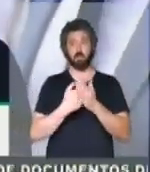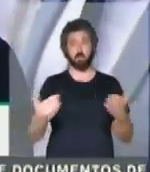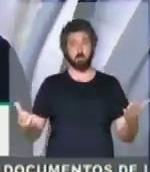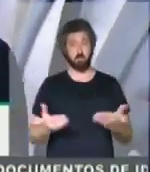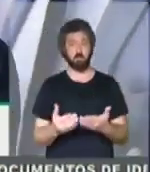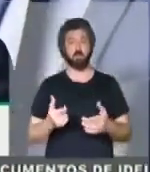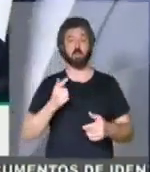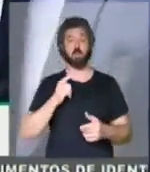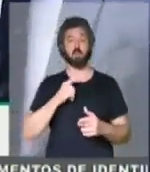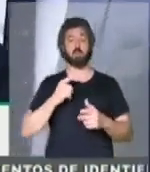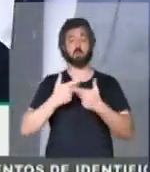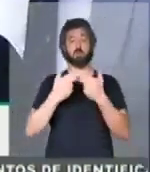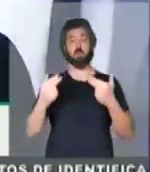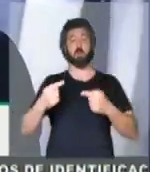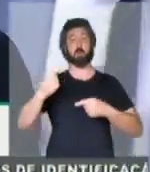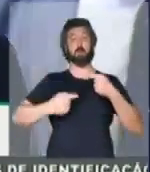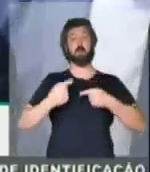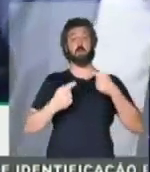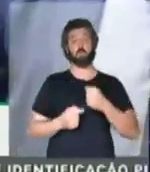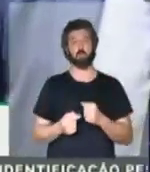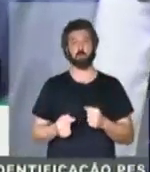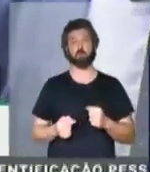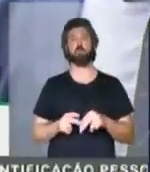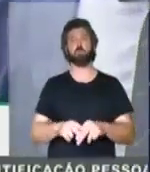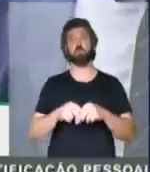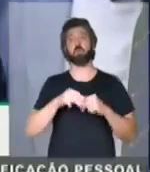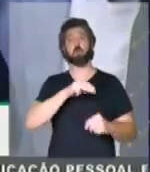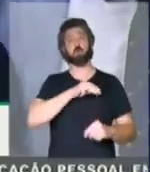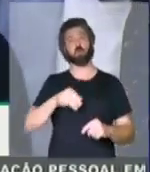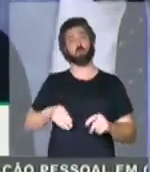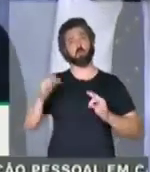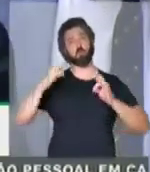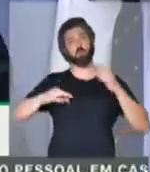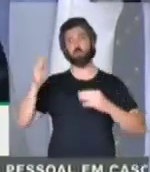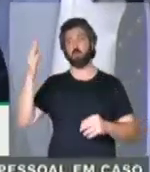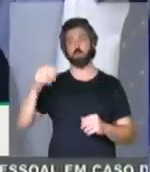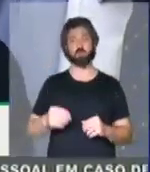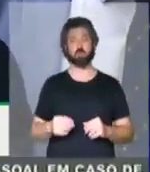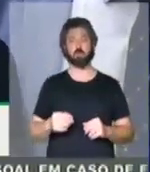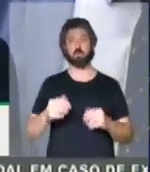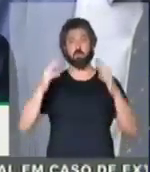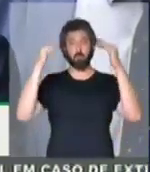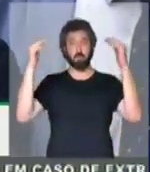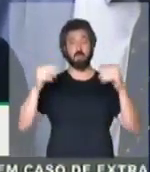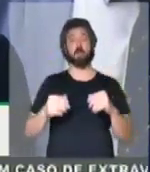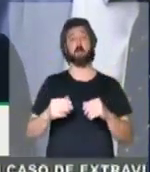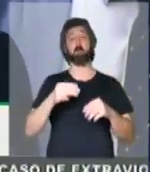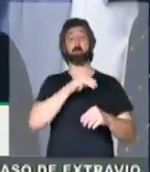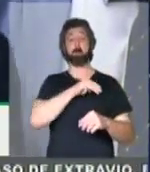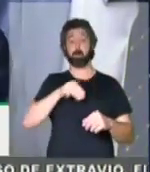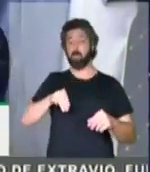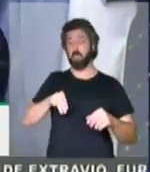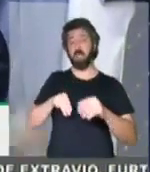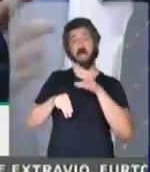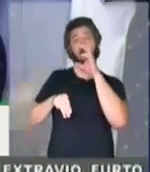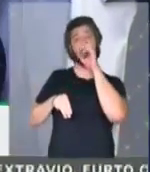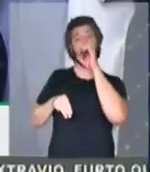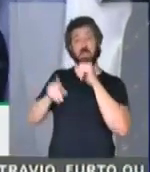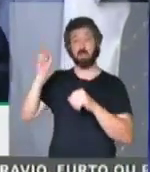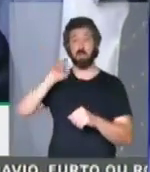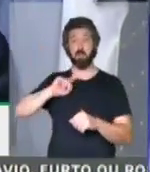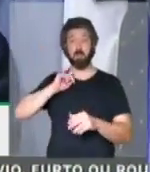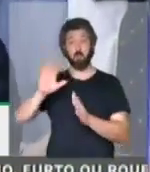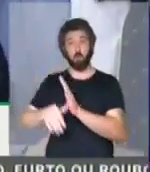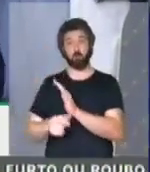obstrução nesse momento também tem um caráter político pela questão do ministro do turismo mais conhecido ao ministro as laranjas quem